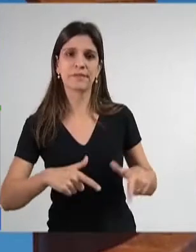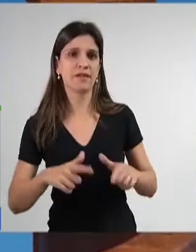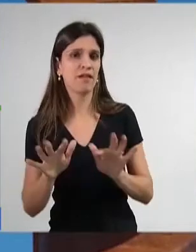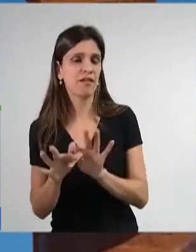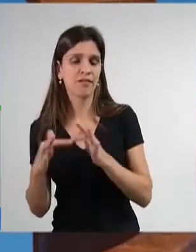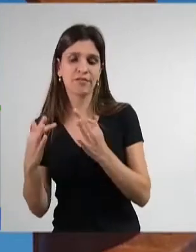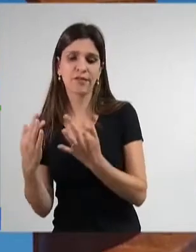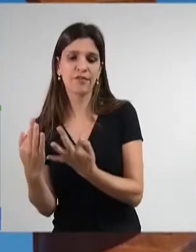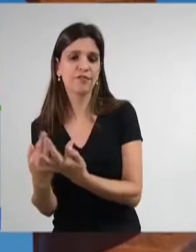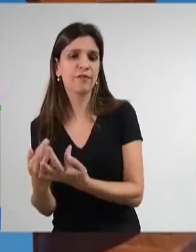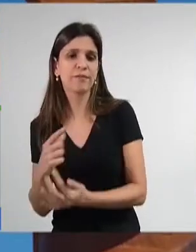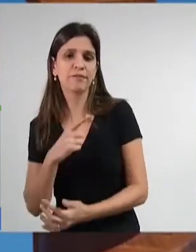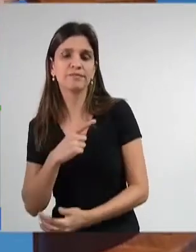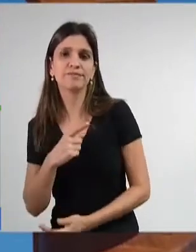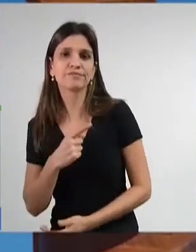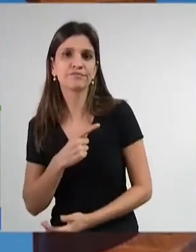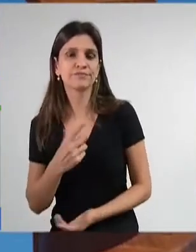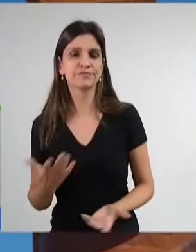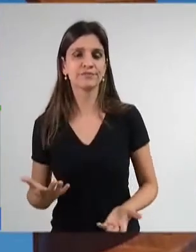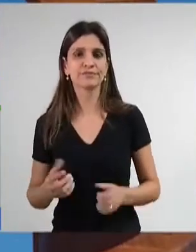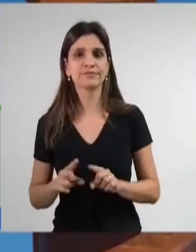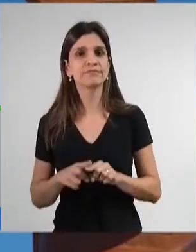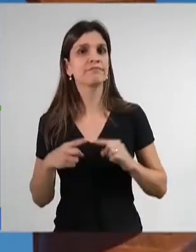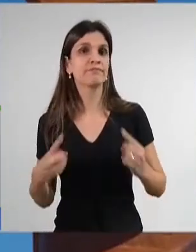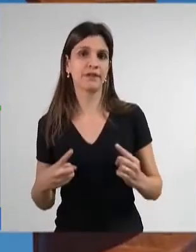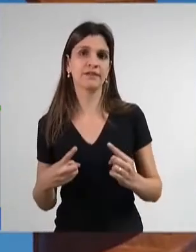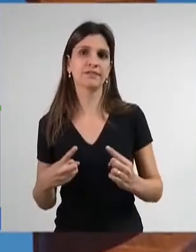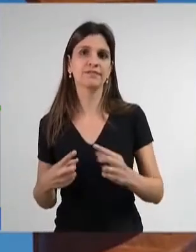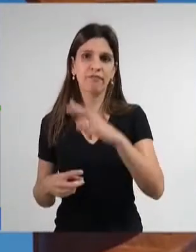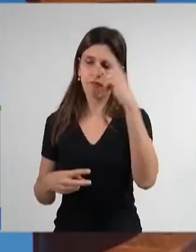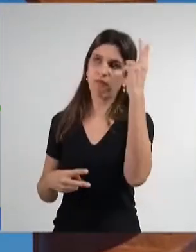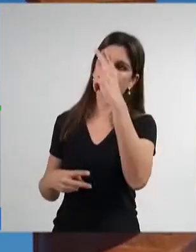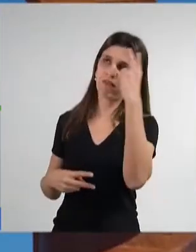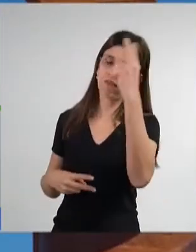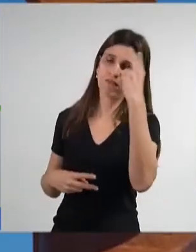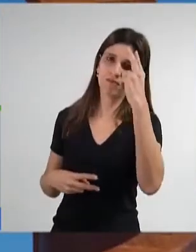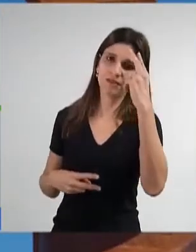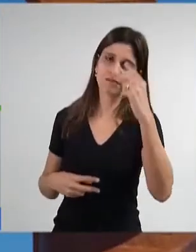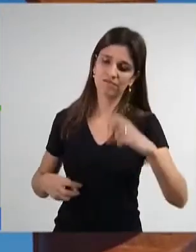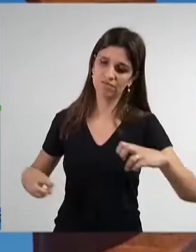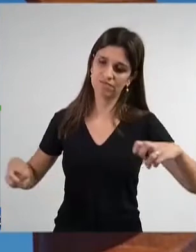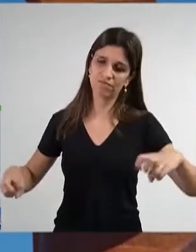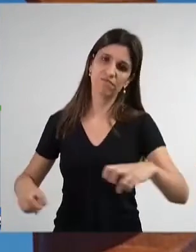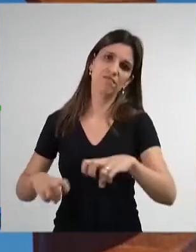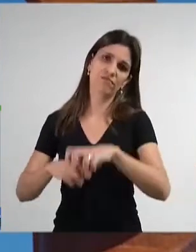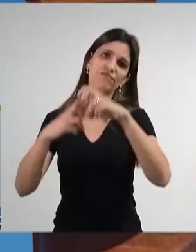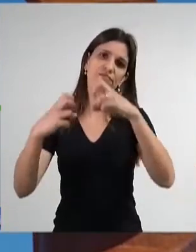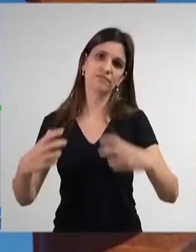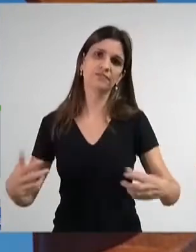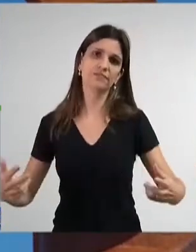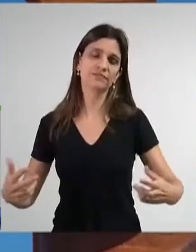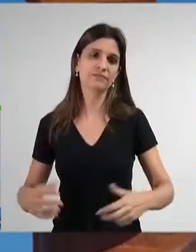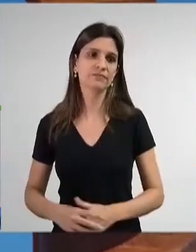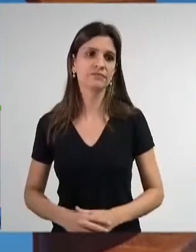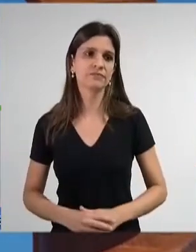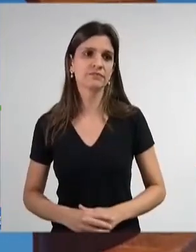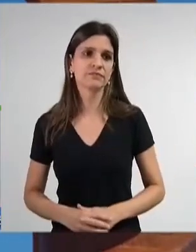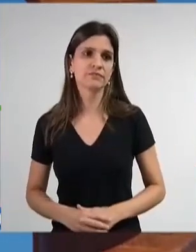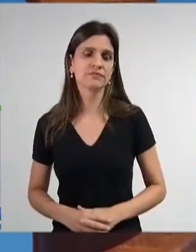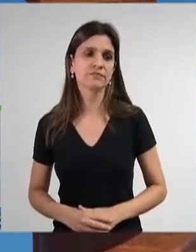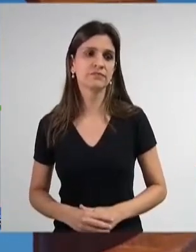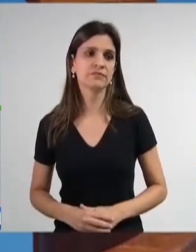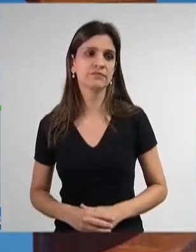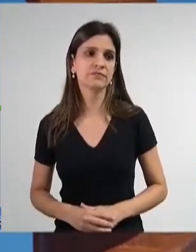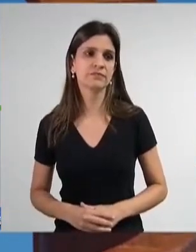trânsito, mas veio alguém embriagado, totalmente irresponsável, que admitiu, que confessou, a prisão preventiva